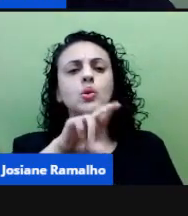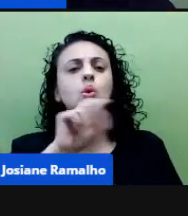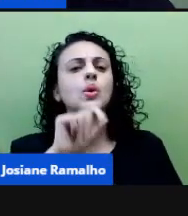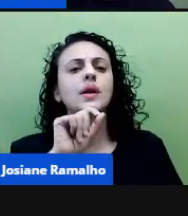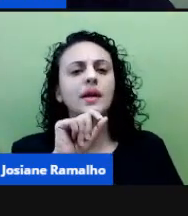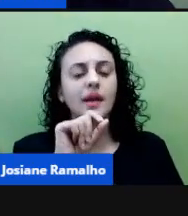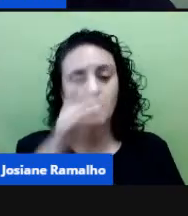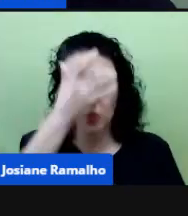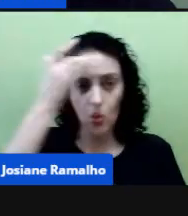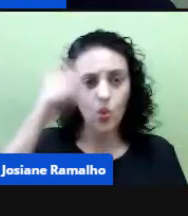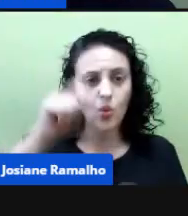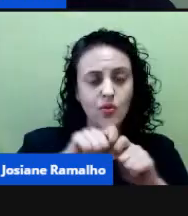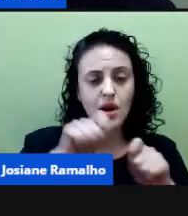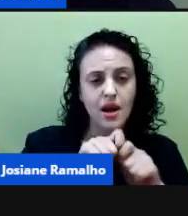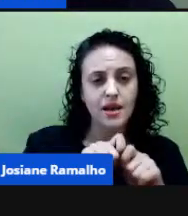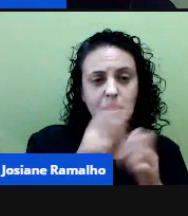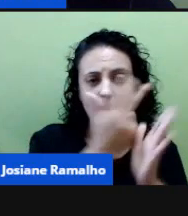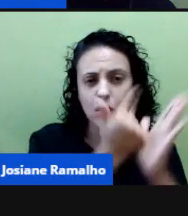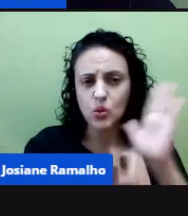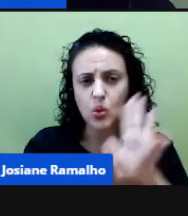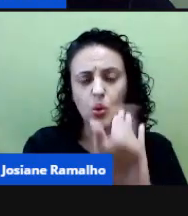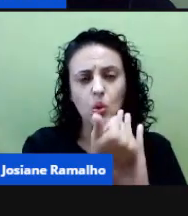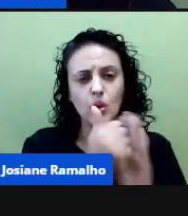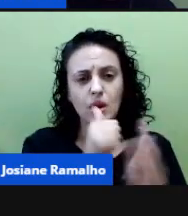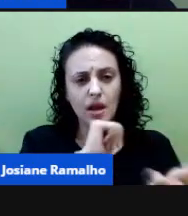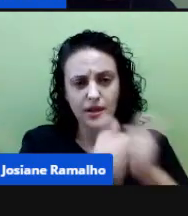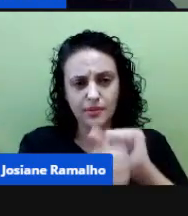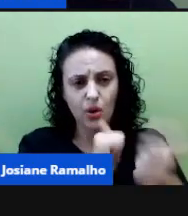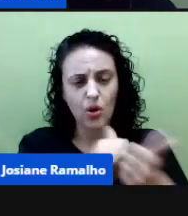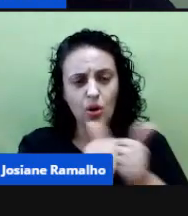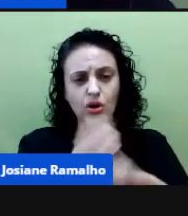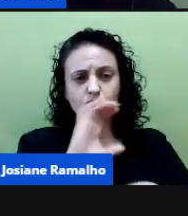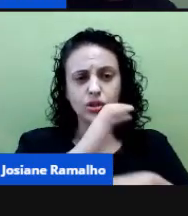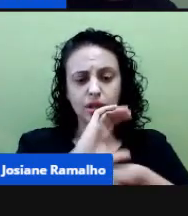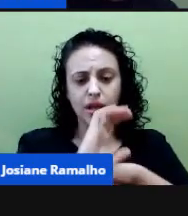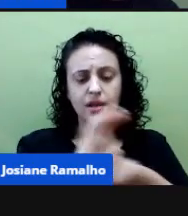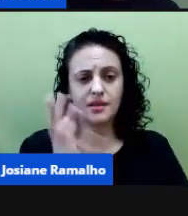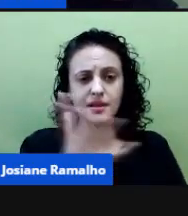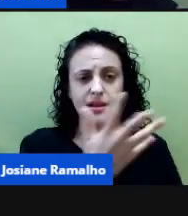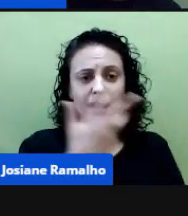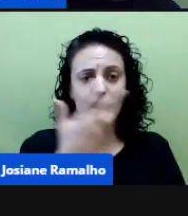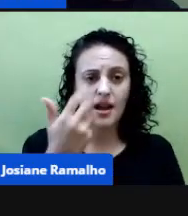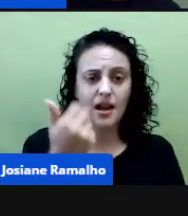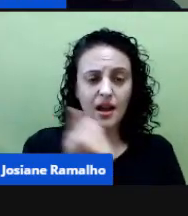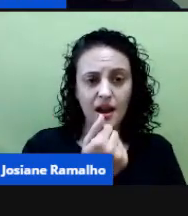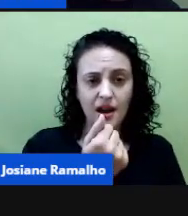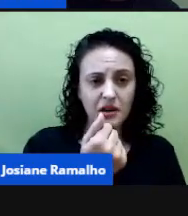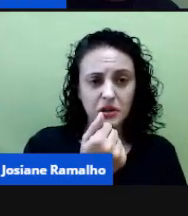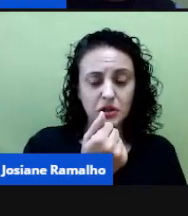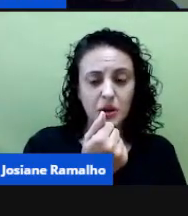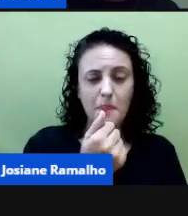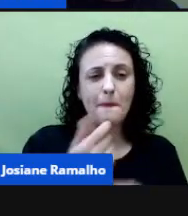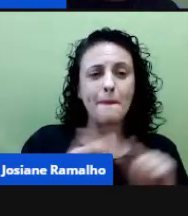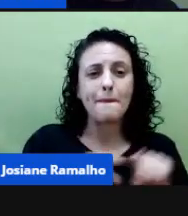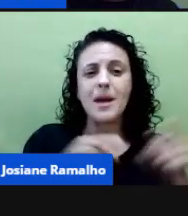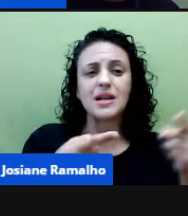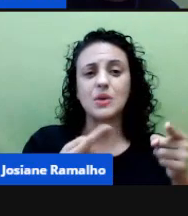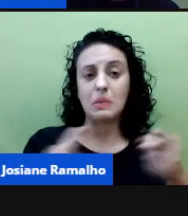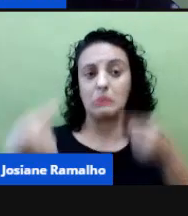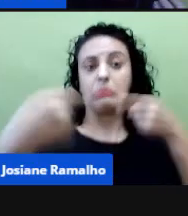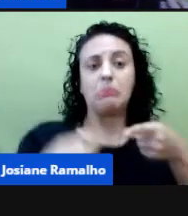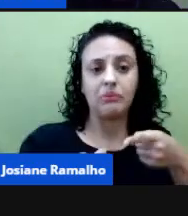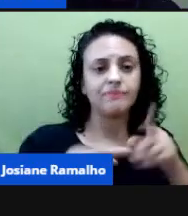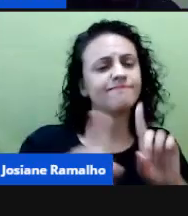esporte, a ciência, sem espírito de maestria ou de ou competição. O amador, ele reconduz seu